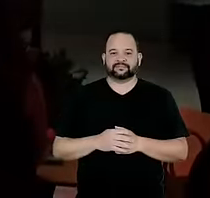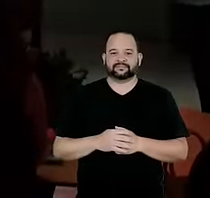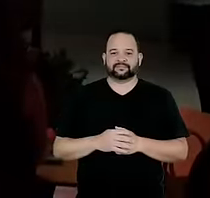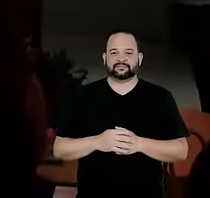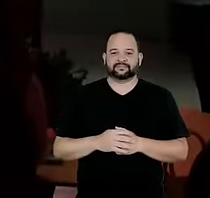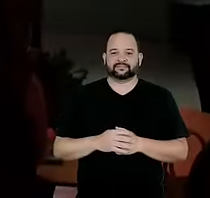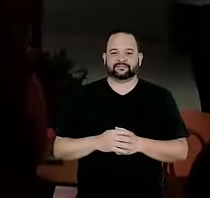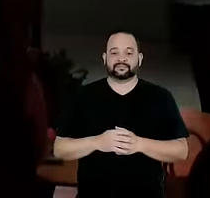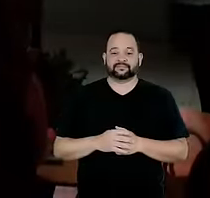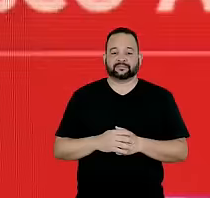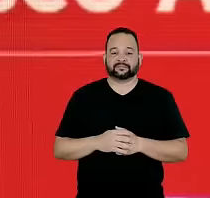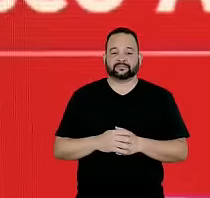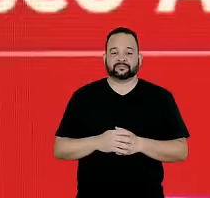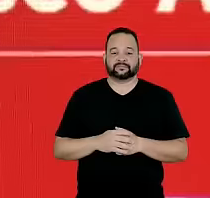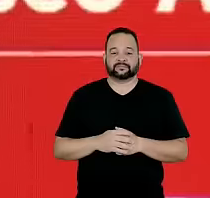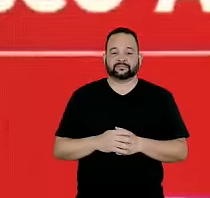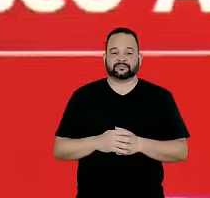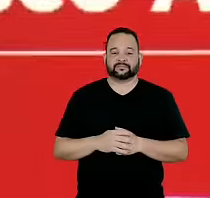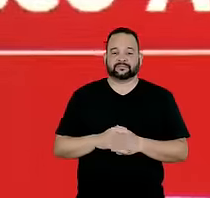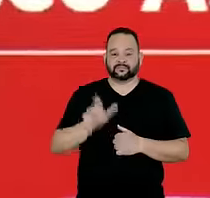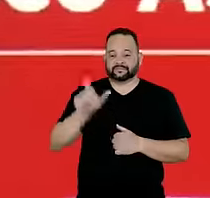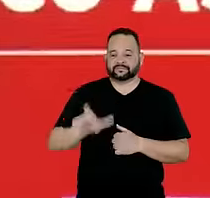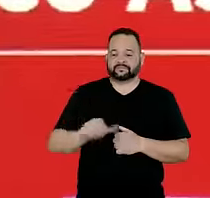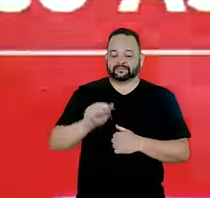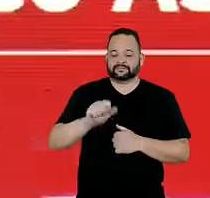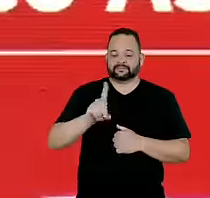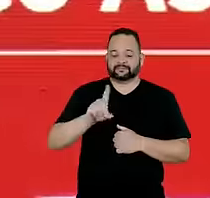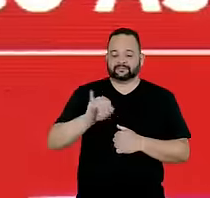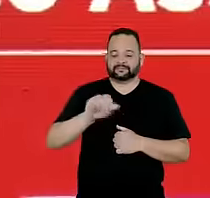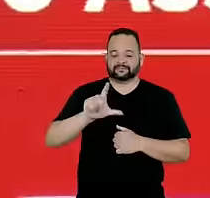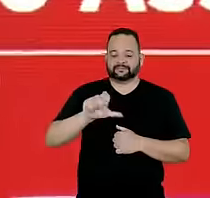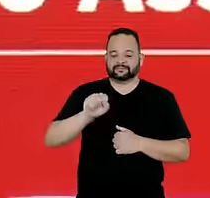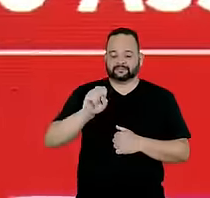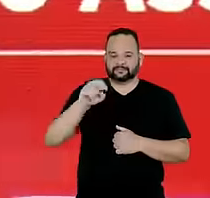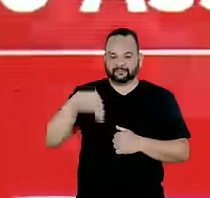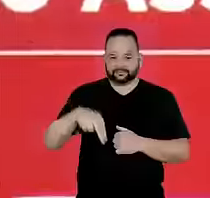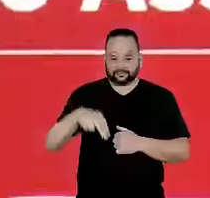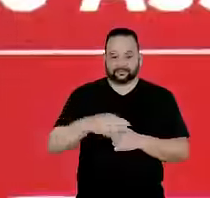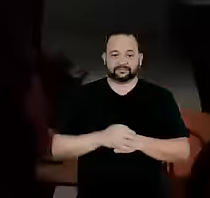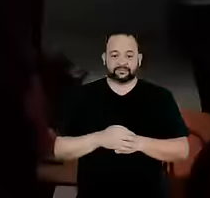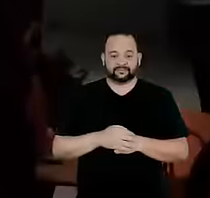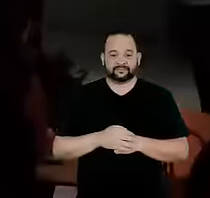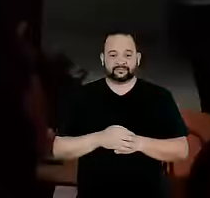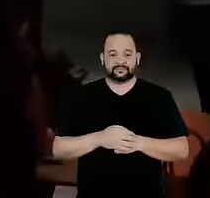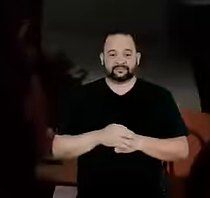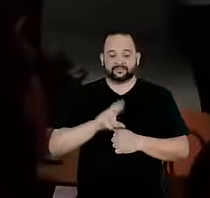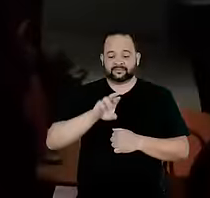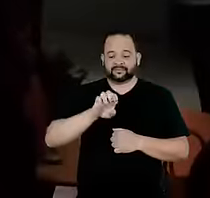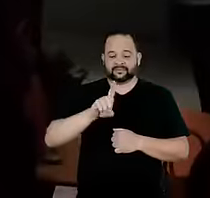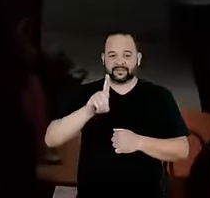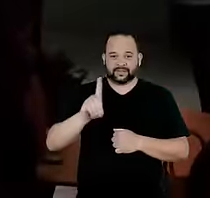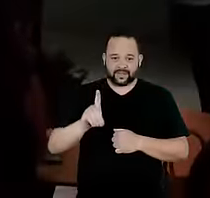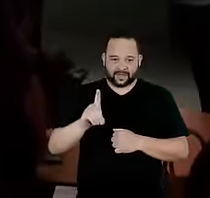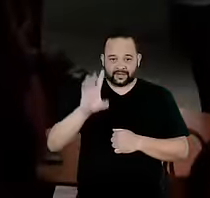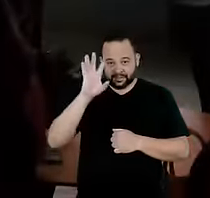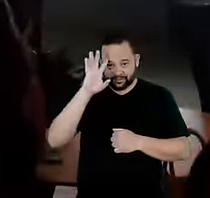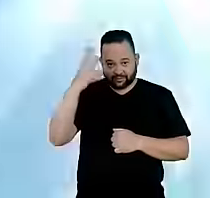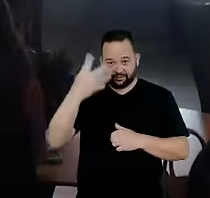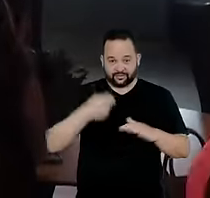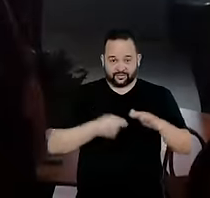obrigada ferrar que é Red de soluções de investimento da Bradesco asset Management tudo